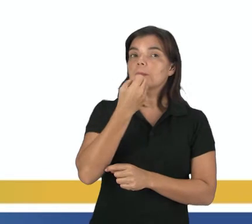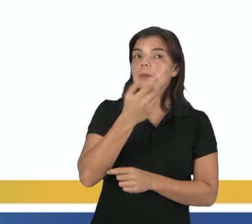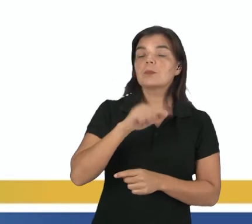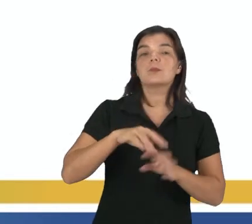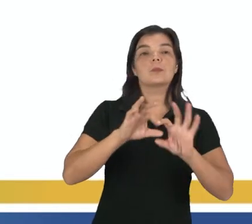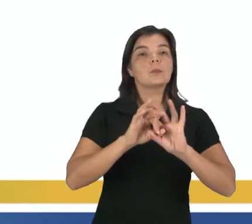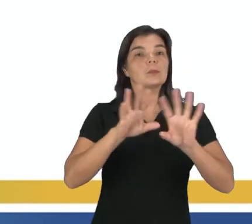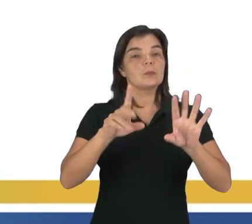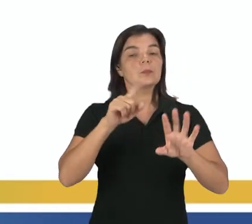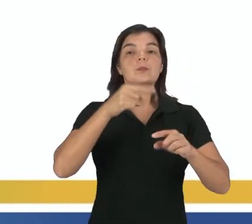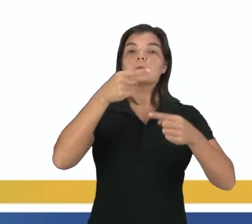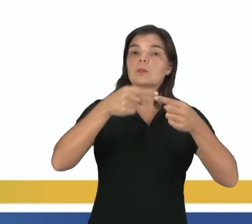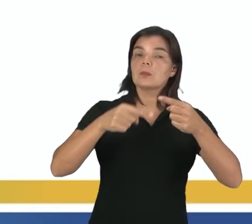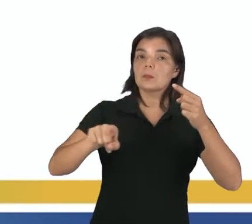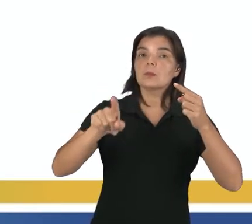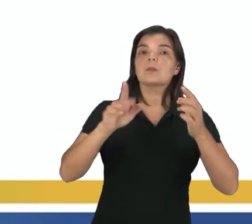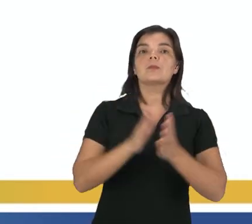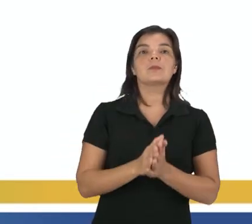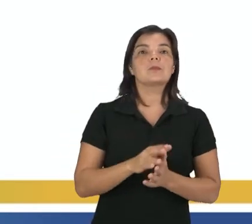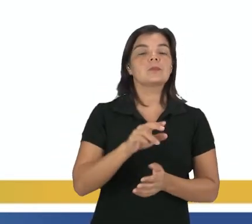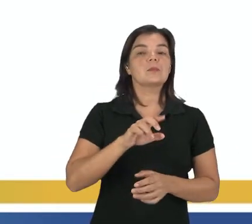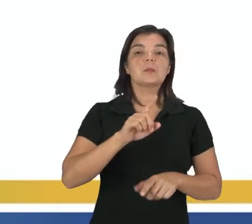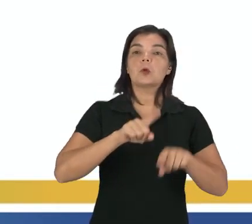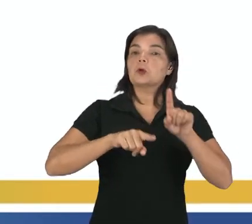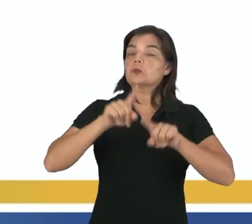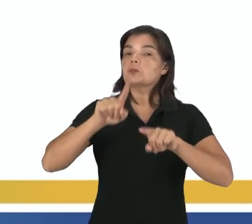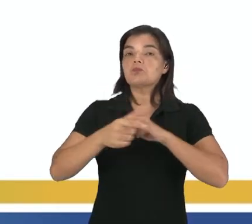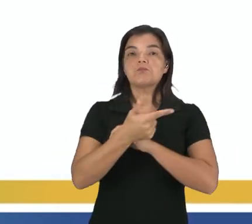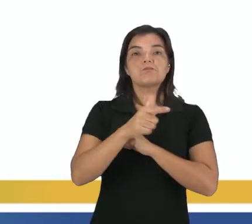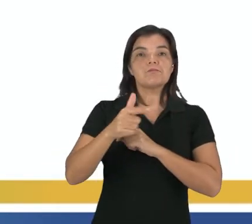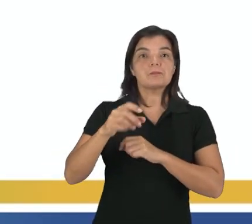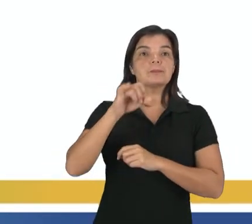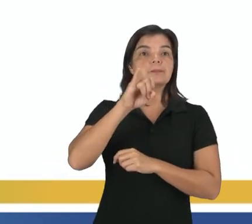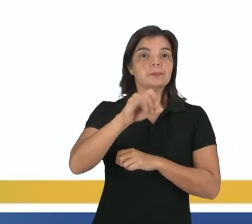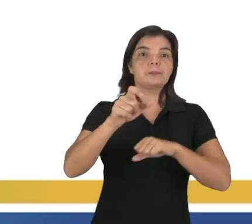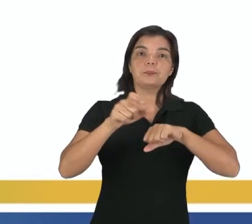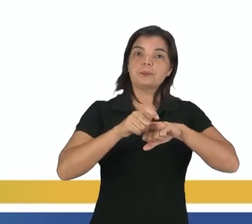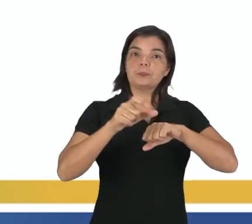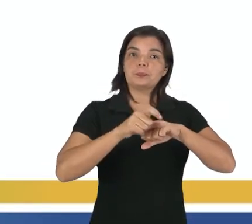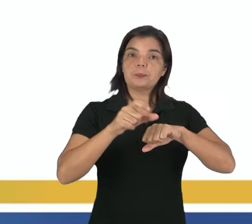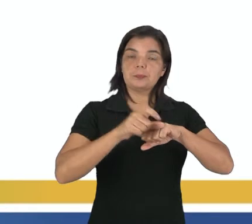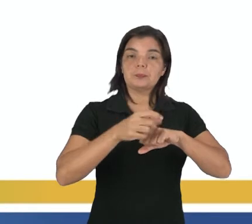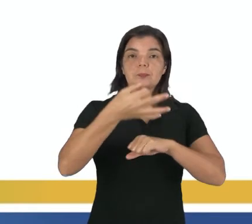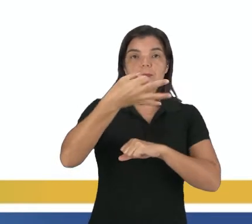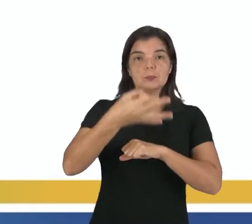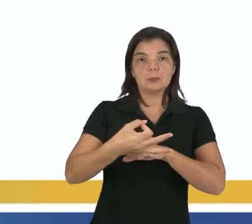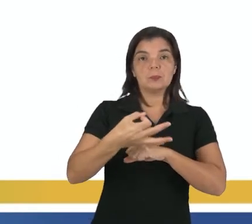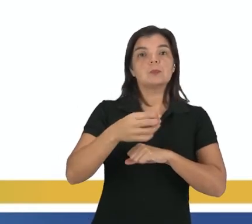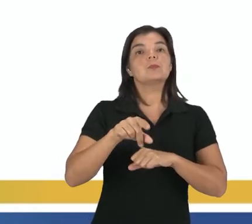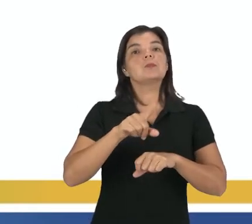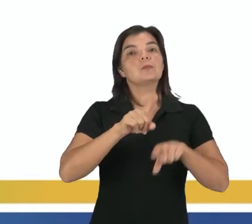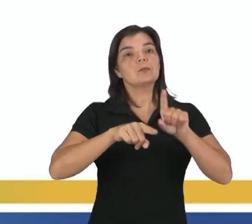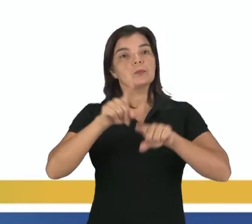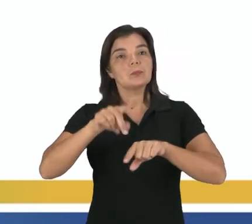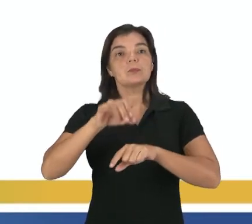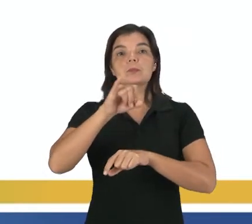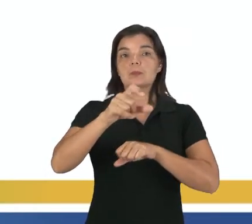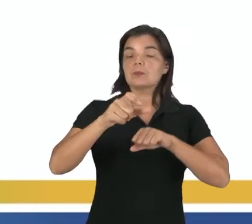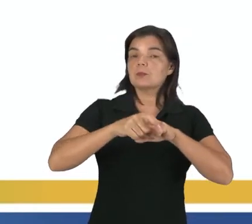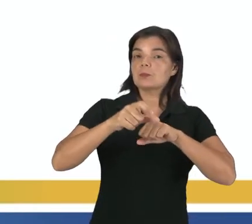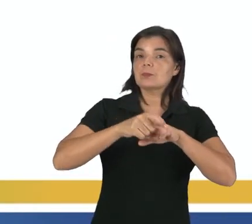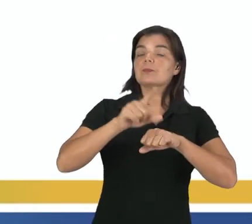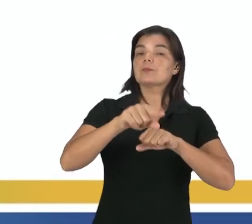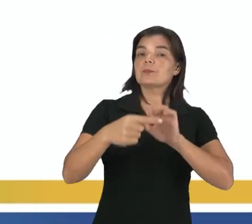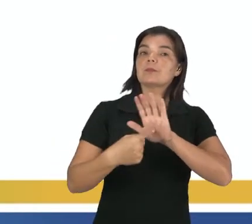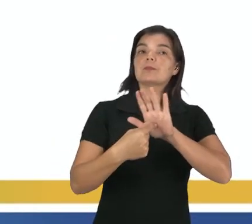é permitido, é proibido ficarão invariáveis se o substantivo não vier determinante e serão variáveis